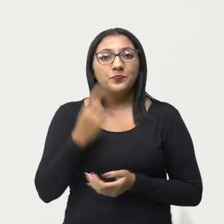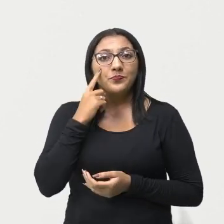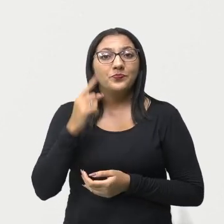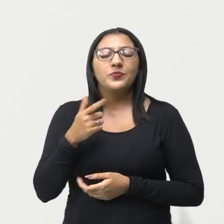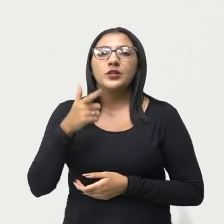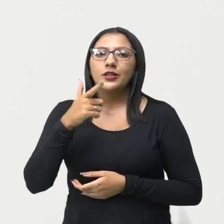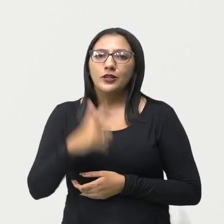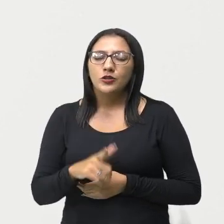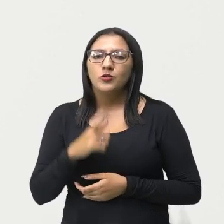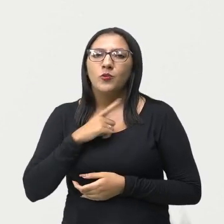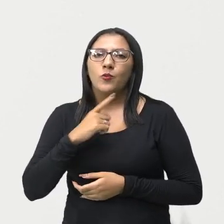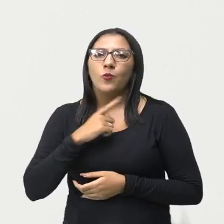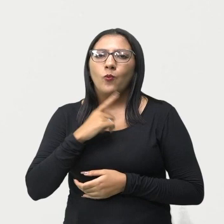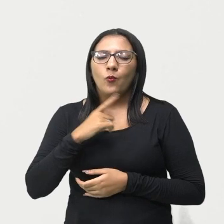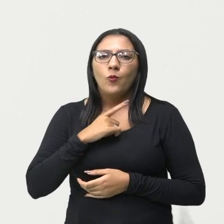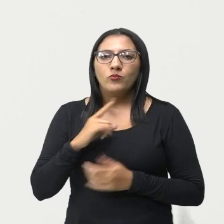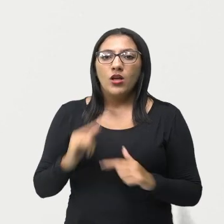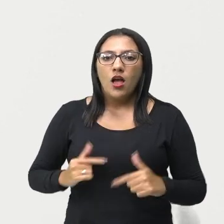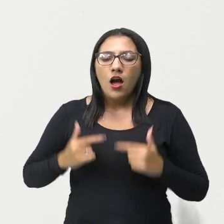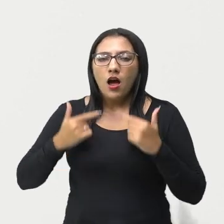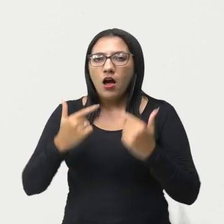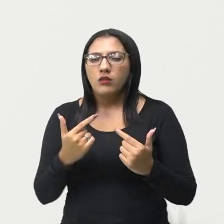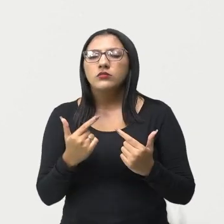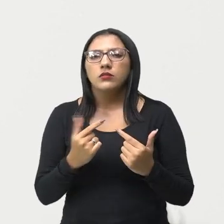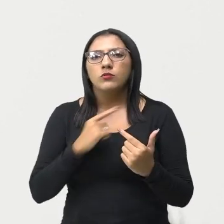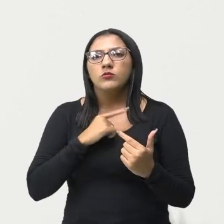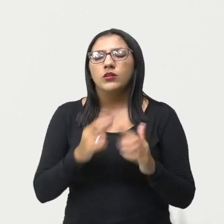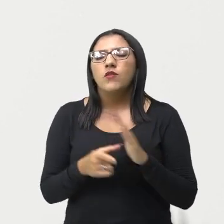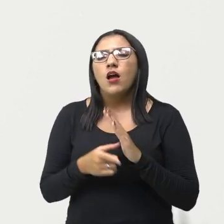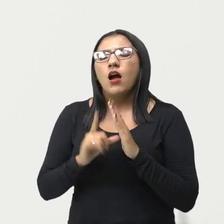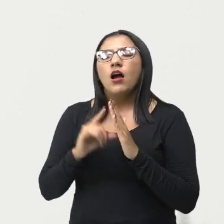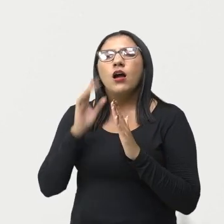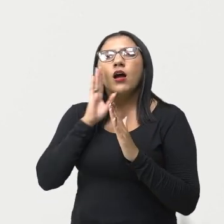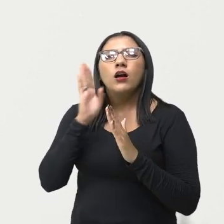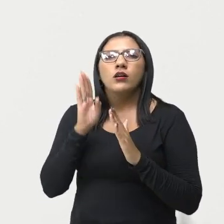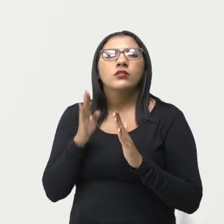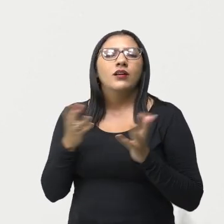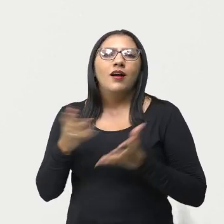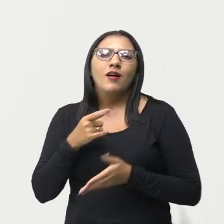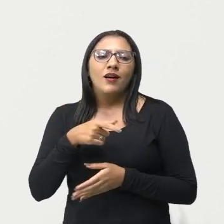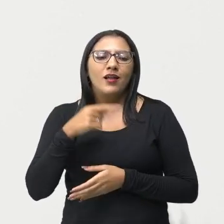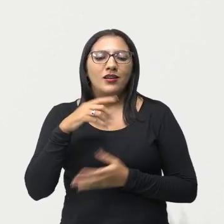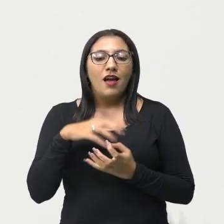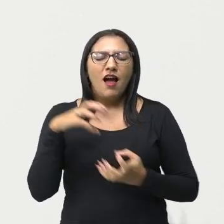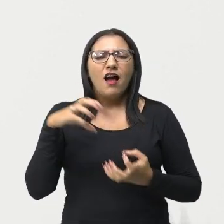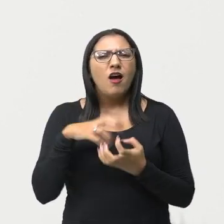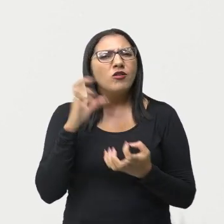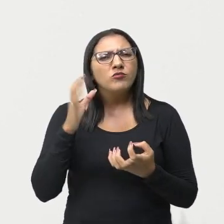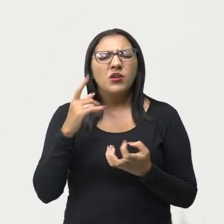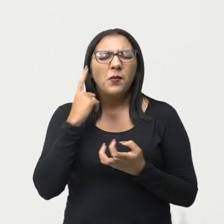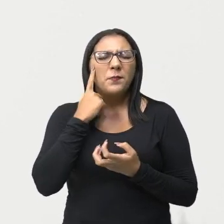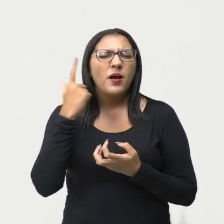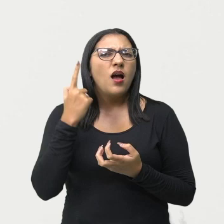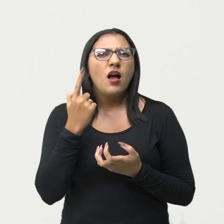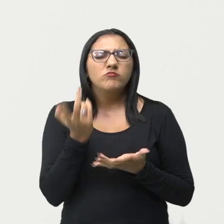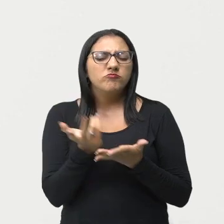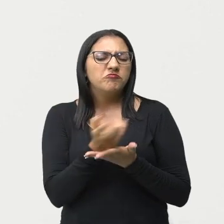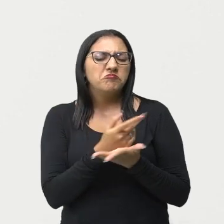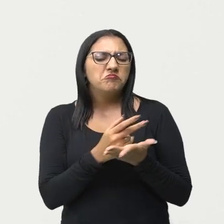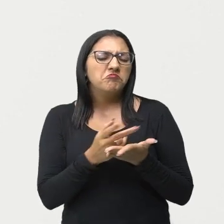que foi anterior a que aconteceu, ele decidiu fazer o desenho mais uma vez e o que ele